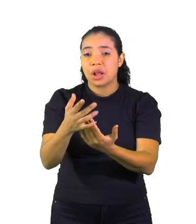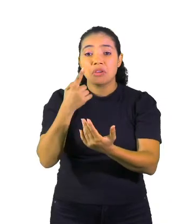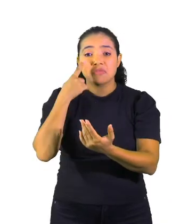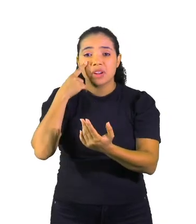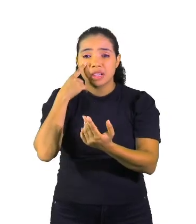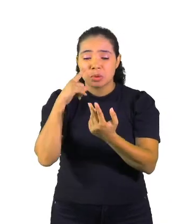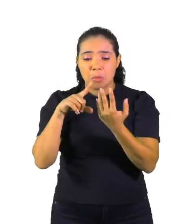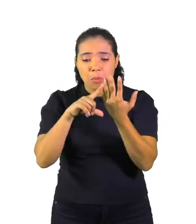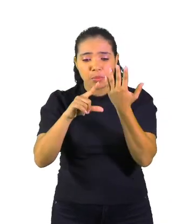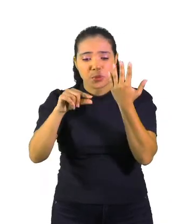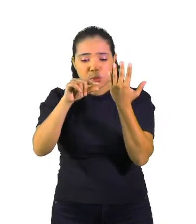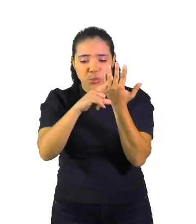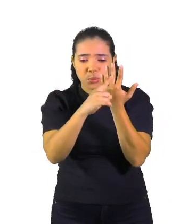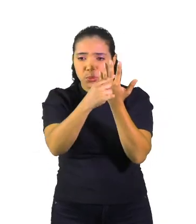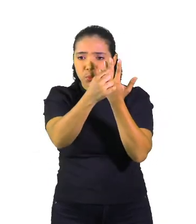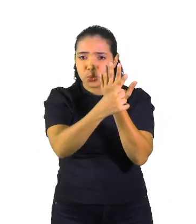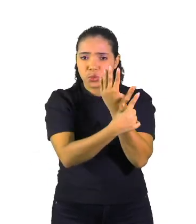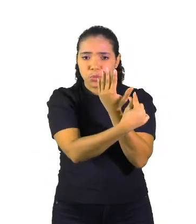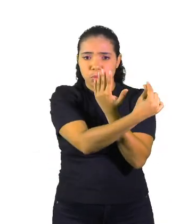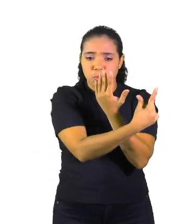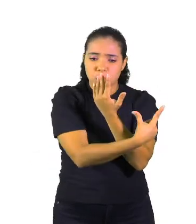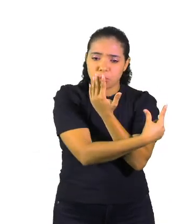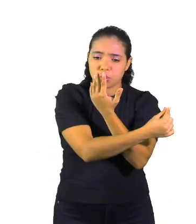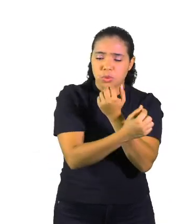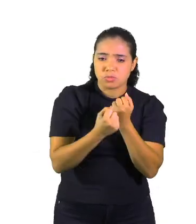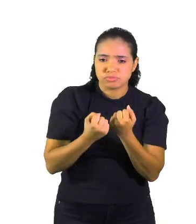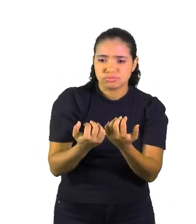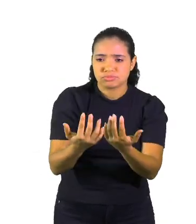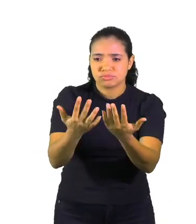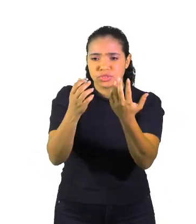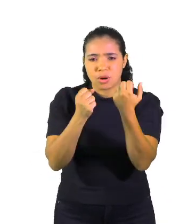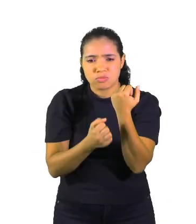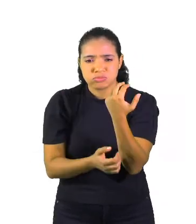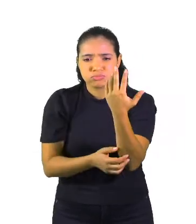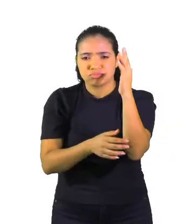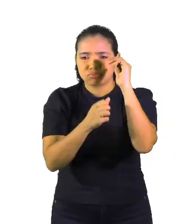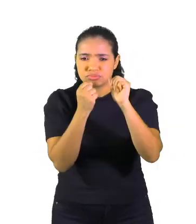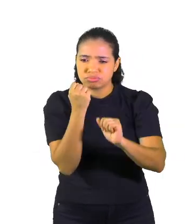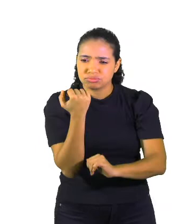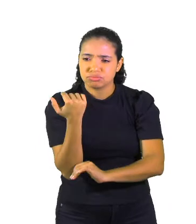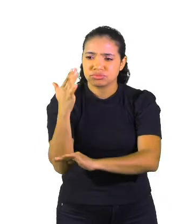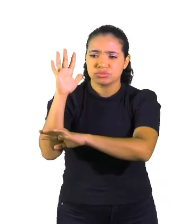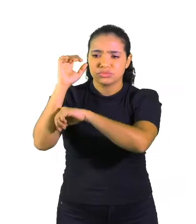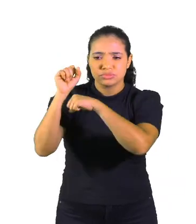folhas. E dessas folhas, dessas árvores